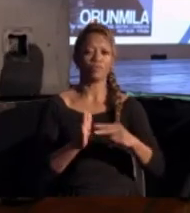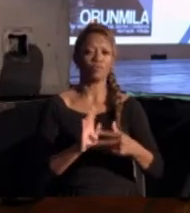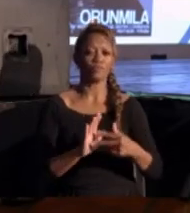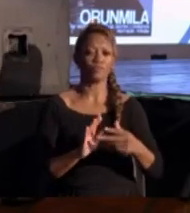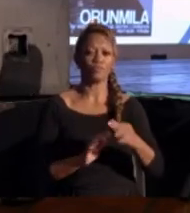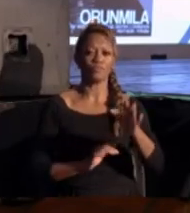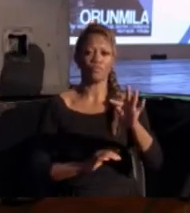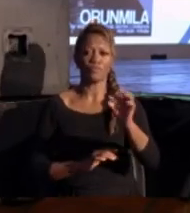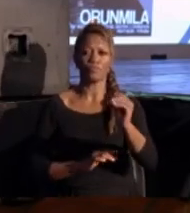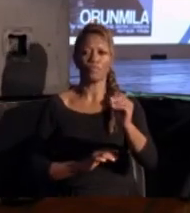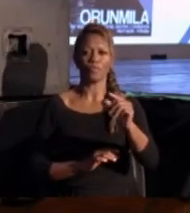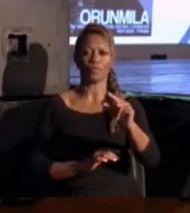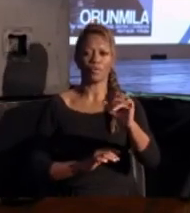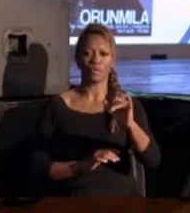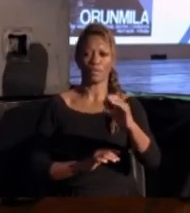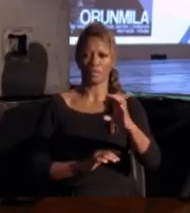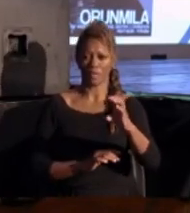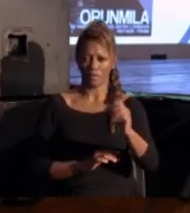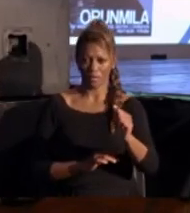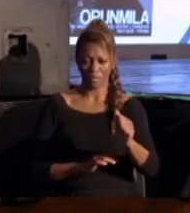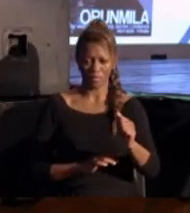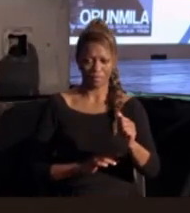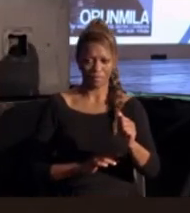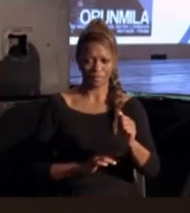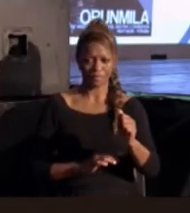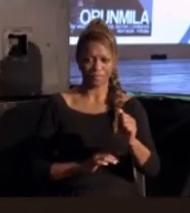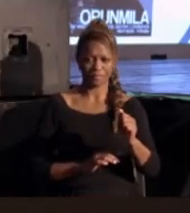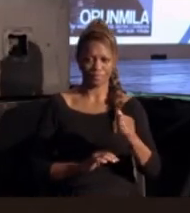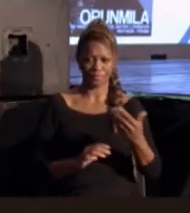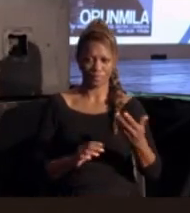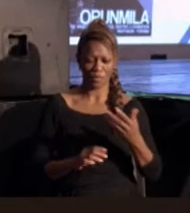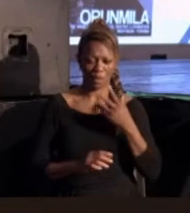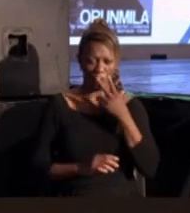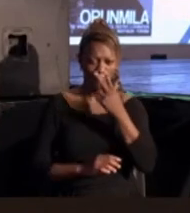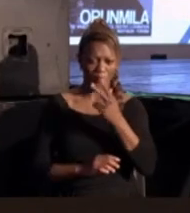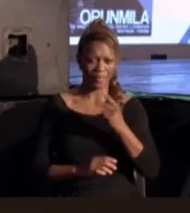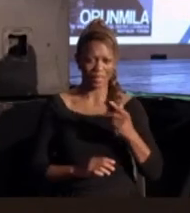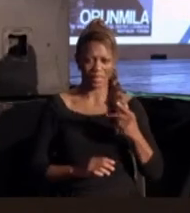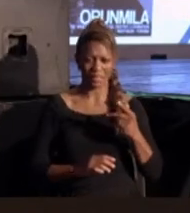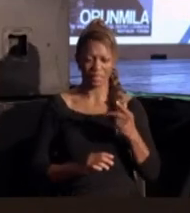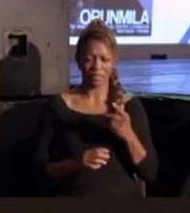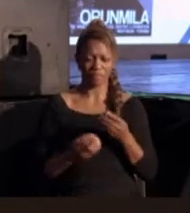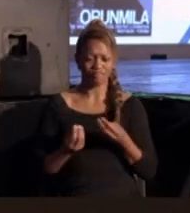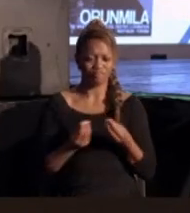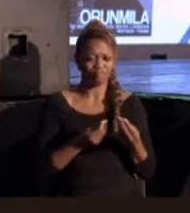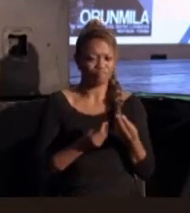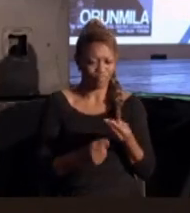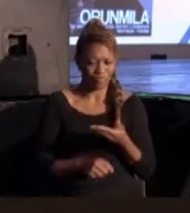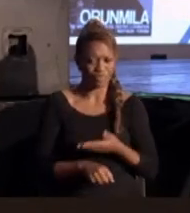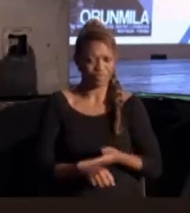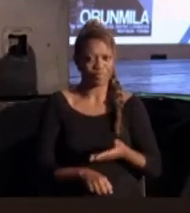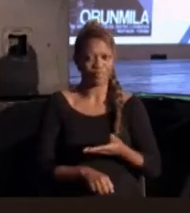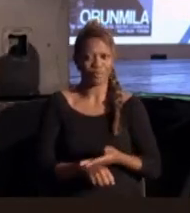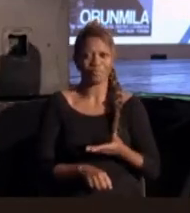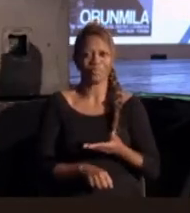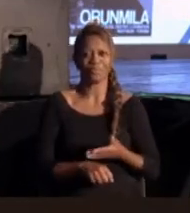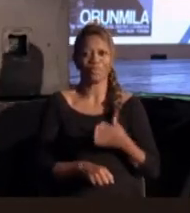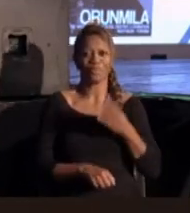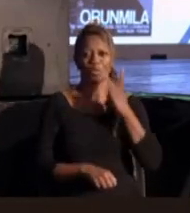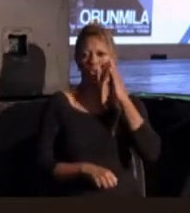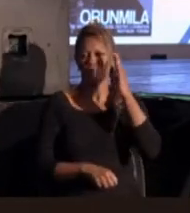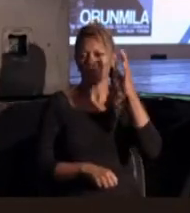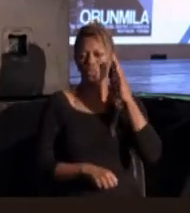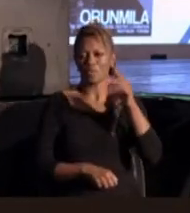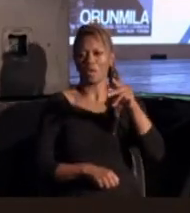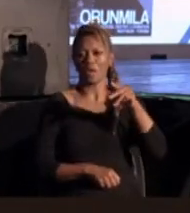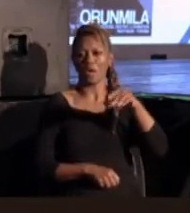essas categorias aparecem tanto no Ailton Krenak, como aparece com o Nego Bispo, o Antônio Bispo dos Santos, um filósofo